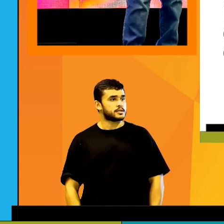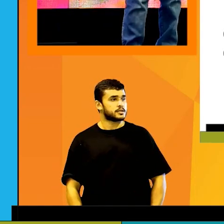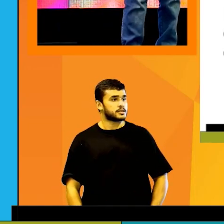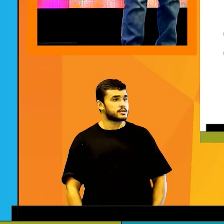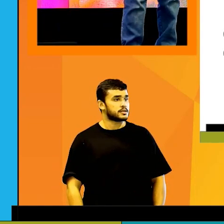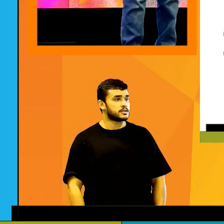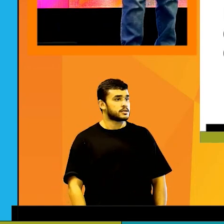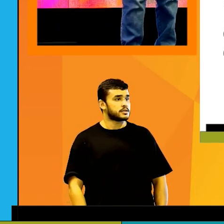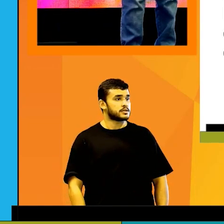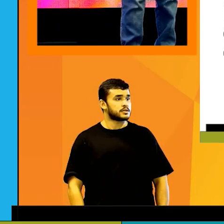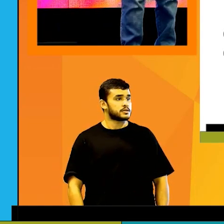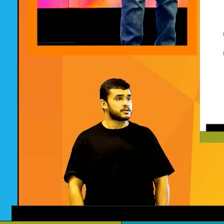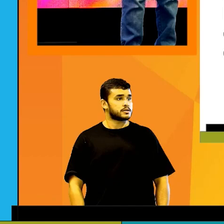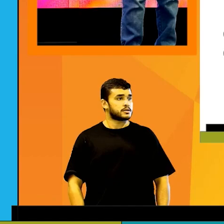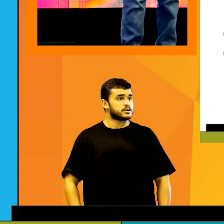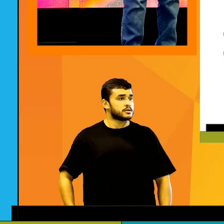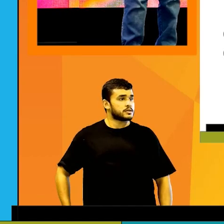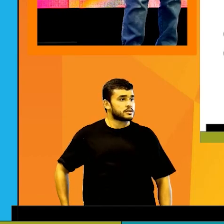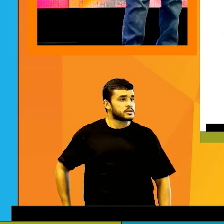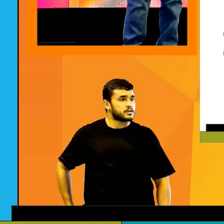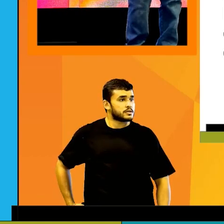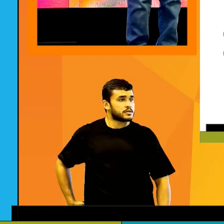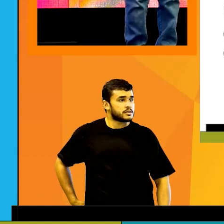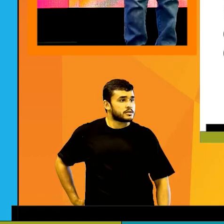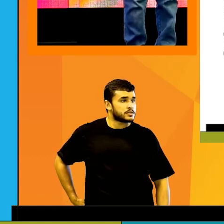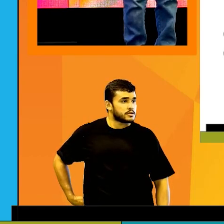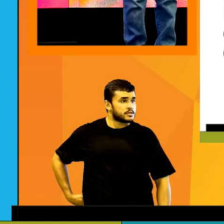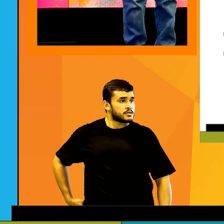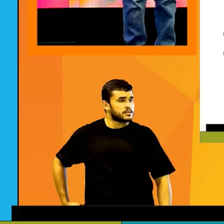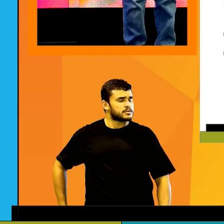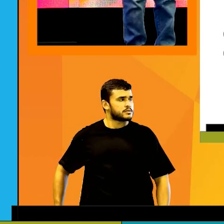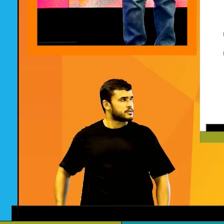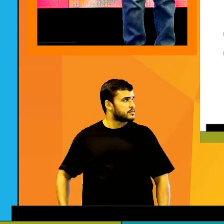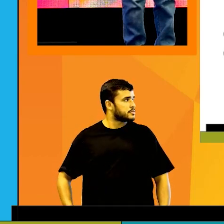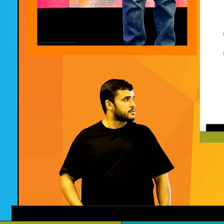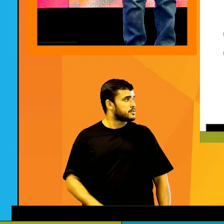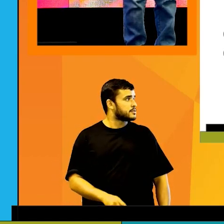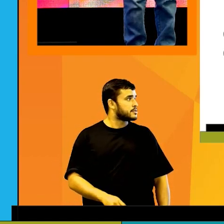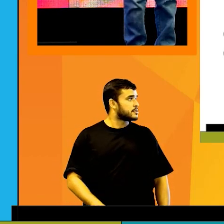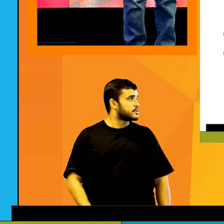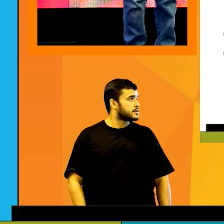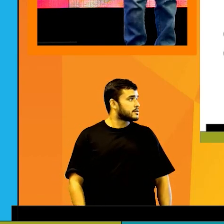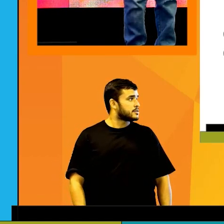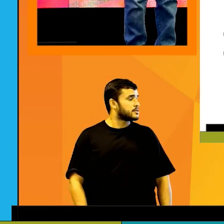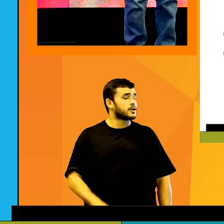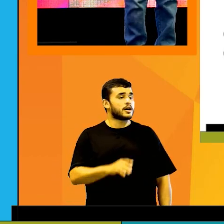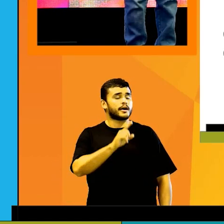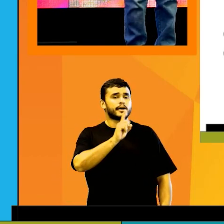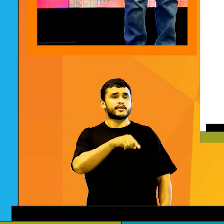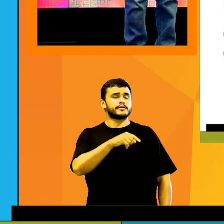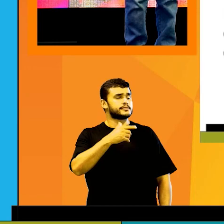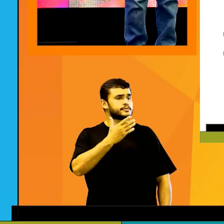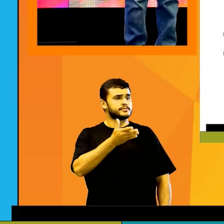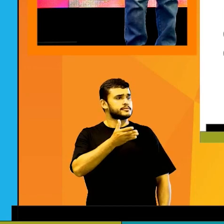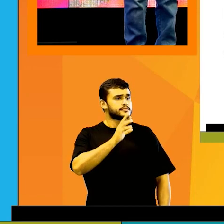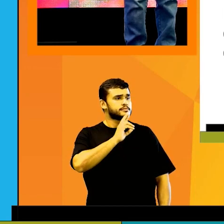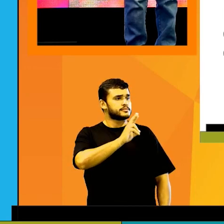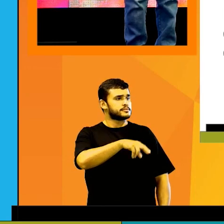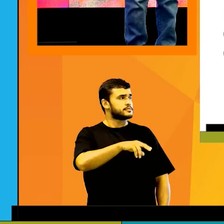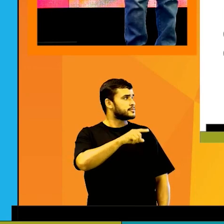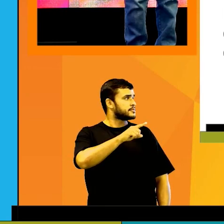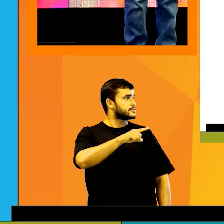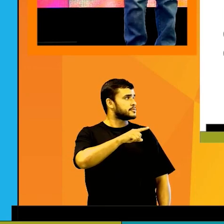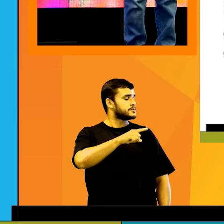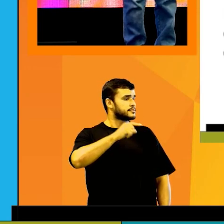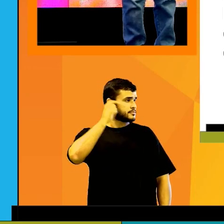aí já é outro romance, que é o Dom Casmurro, né? Toda vez que eu faço essa aula, alguém pergunta, aí eu já tenho o meu parecer pronto: não